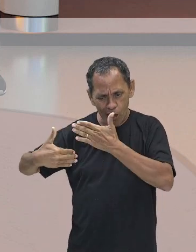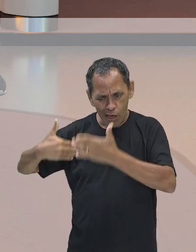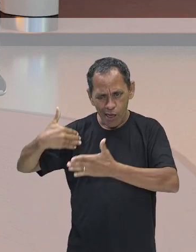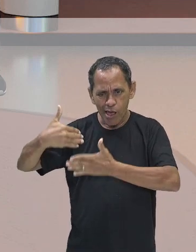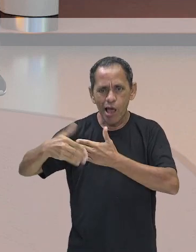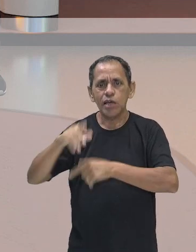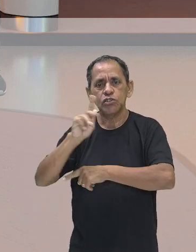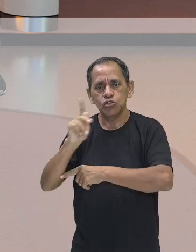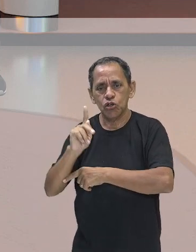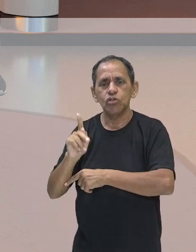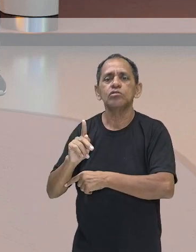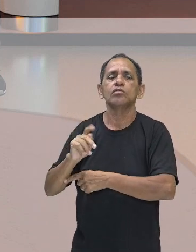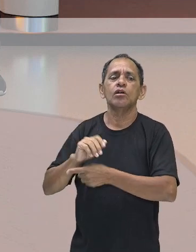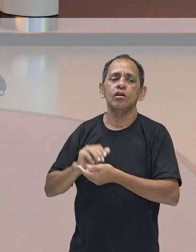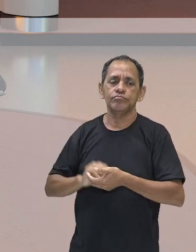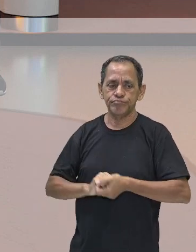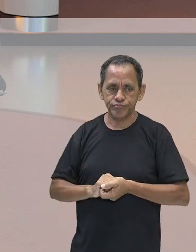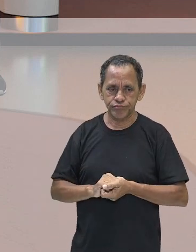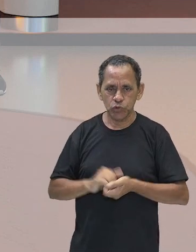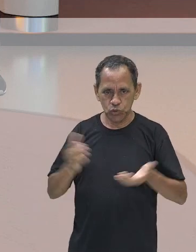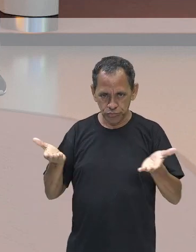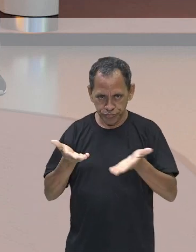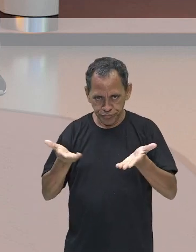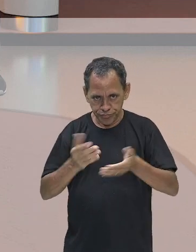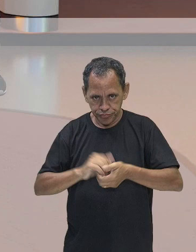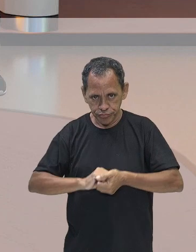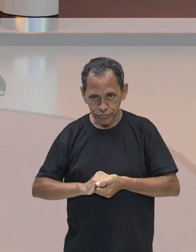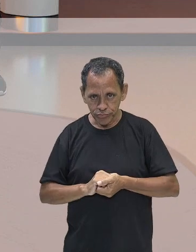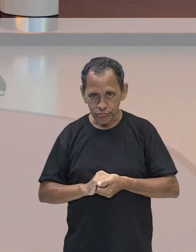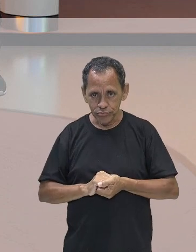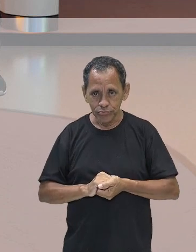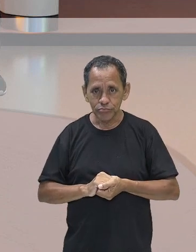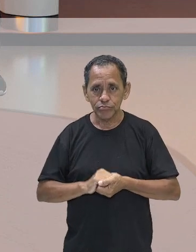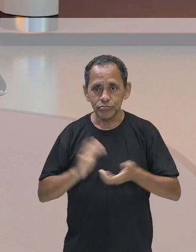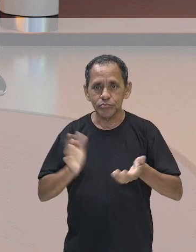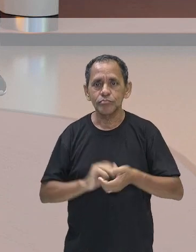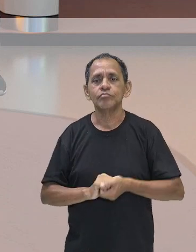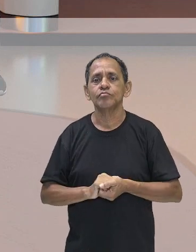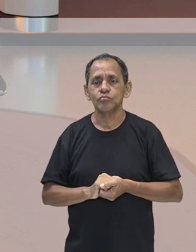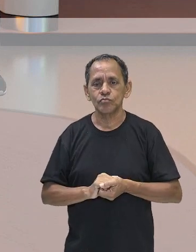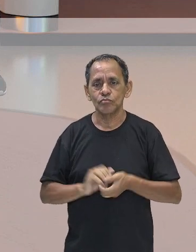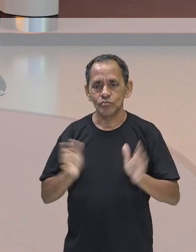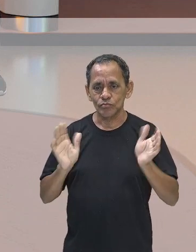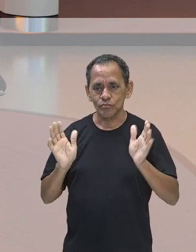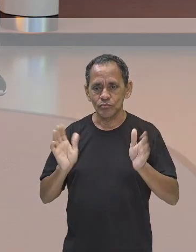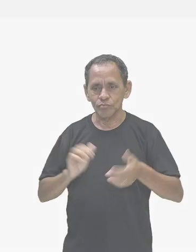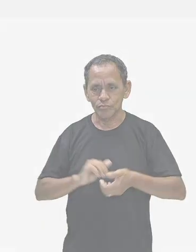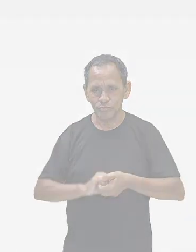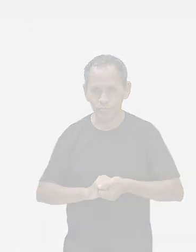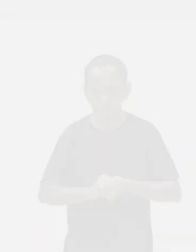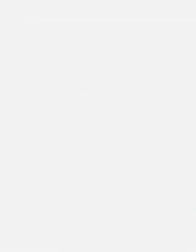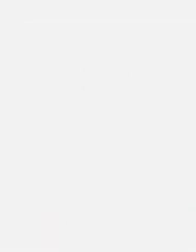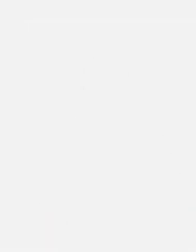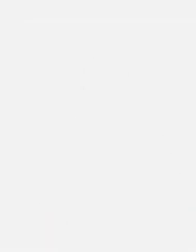essa sociedade passou ao longo do tempo. Beleza, gente? Agradeço muito a atenção de vocês e a gente se despede por aqui.